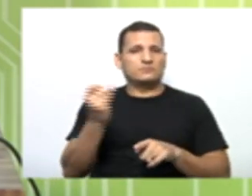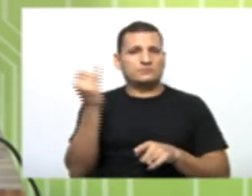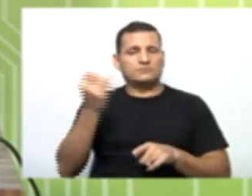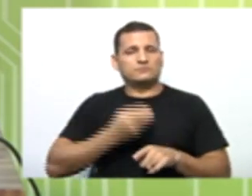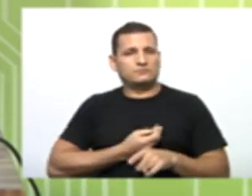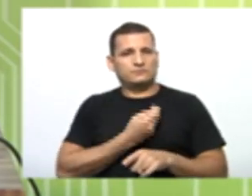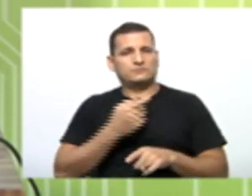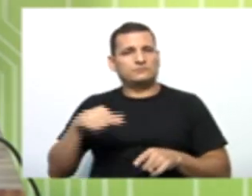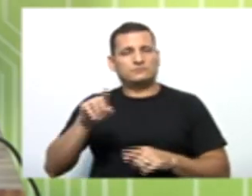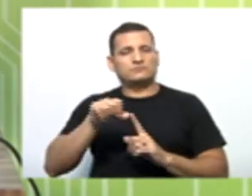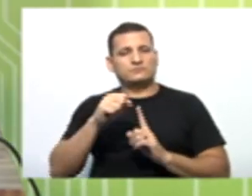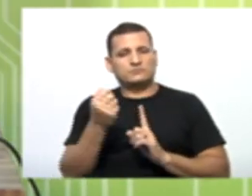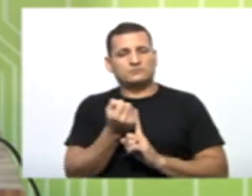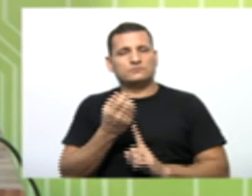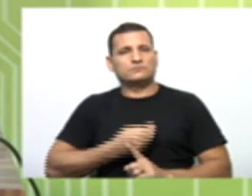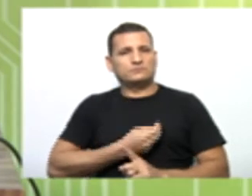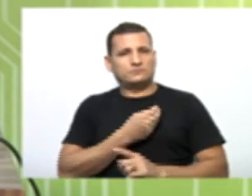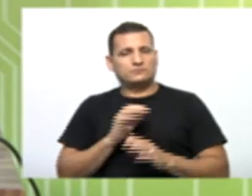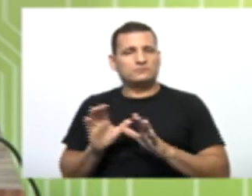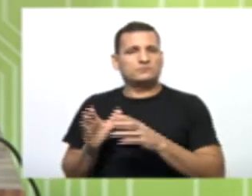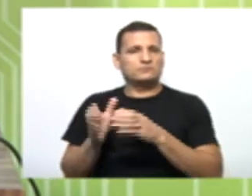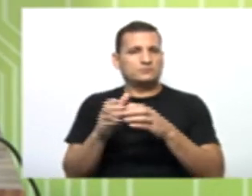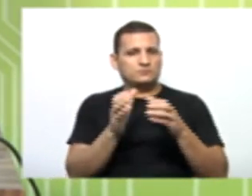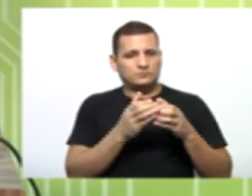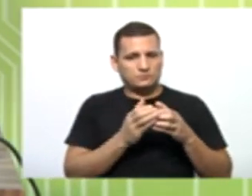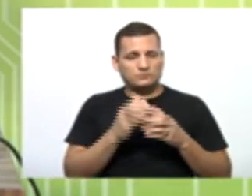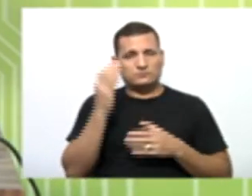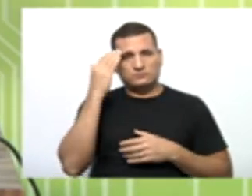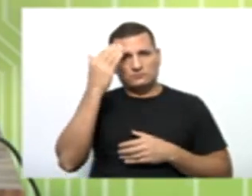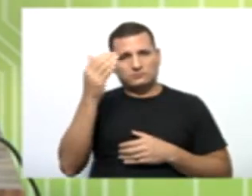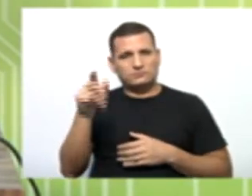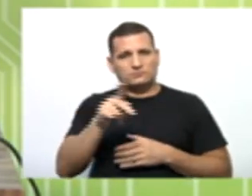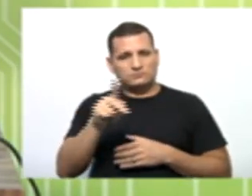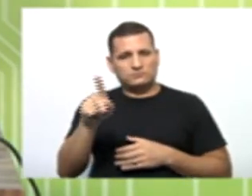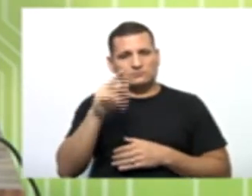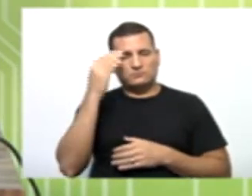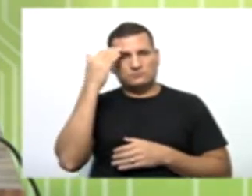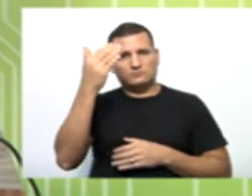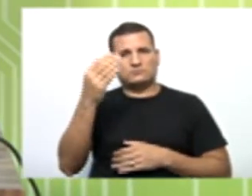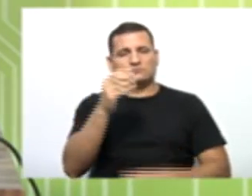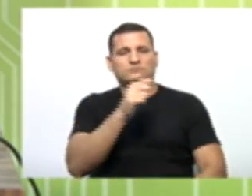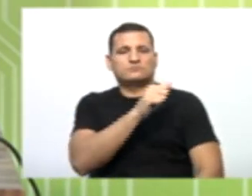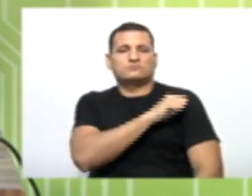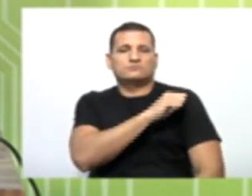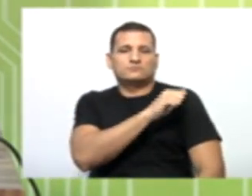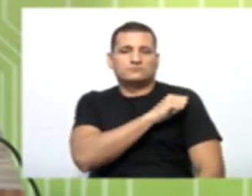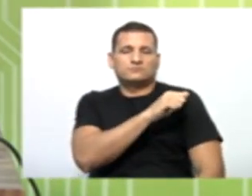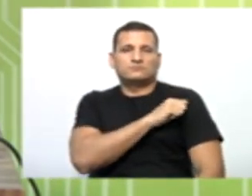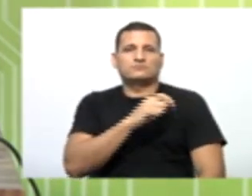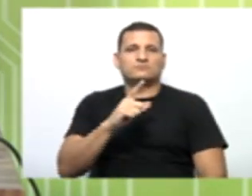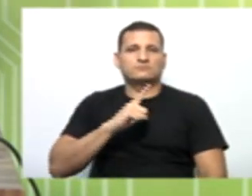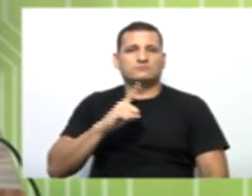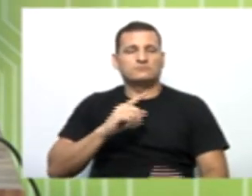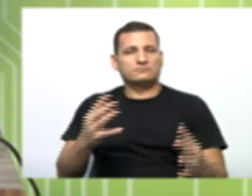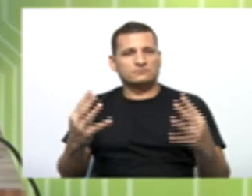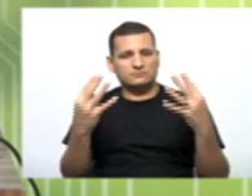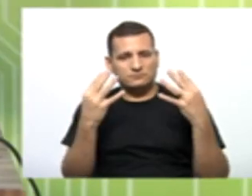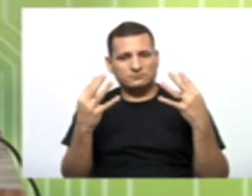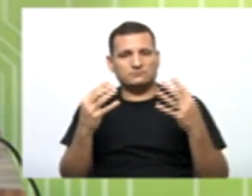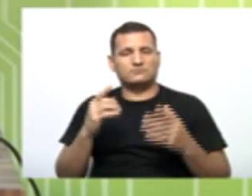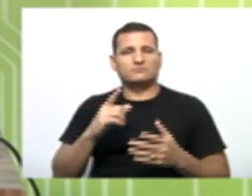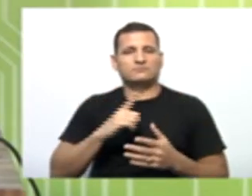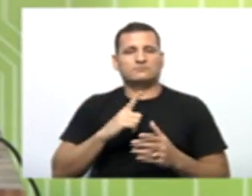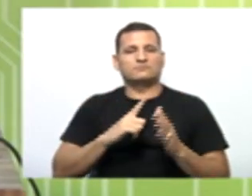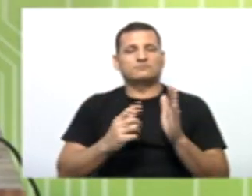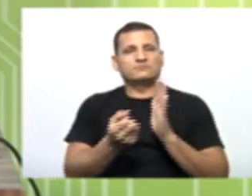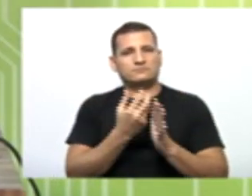vida social, para a vida coletiva. Então agradeço aos professores, agradeço os alunos que estão nos assistindo, que estão